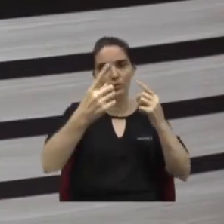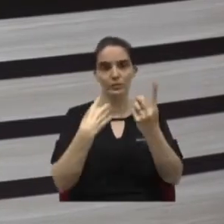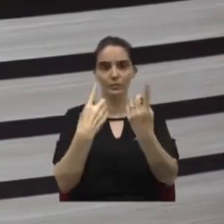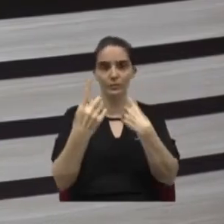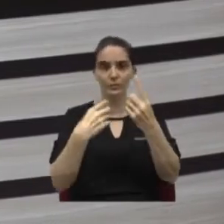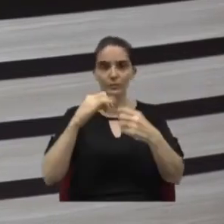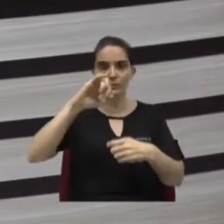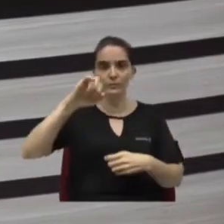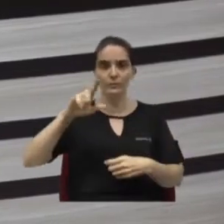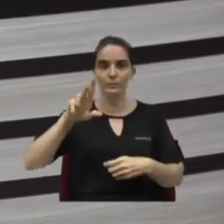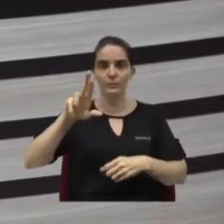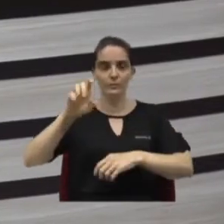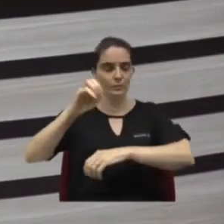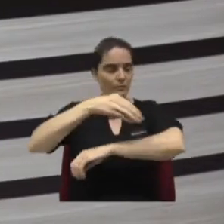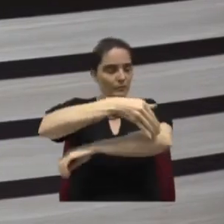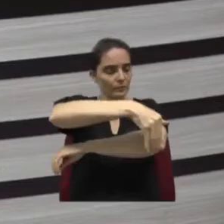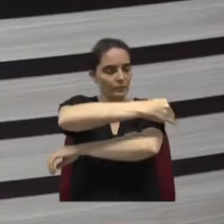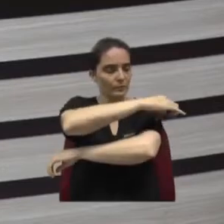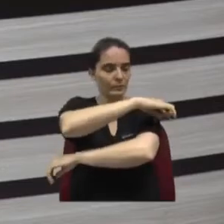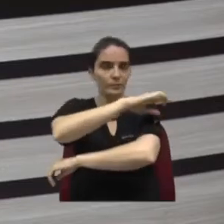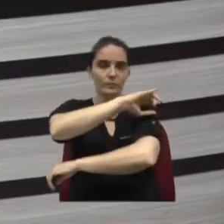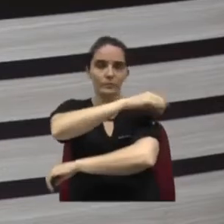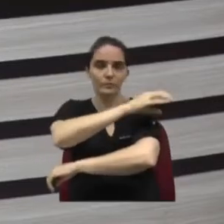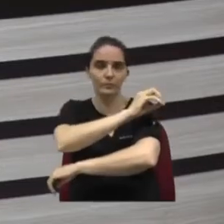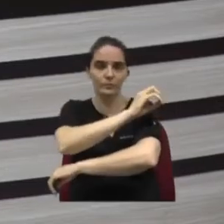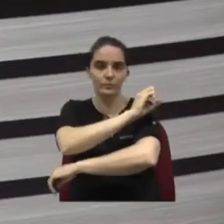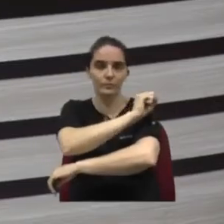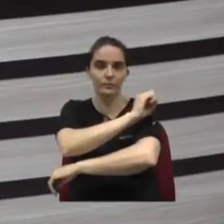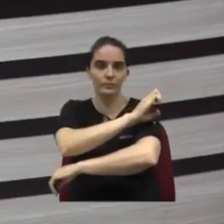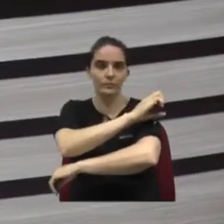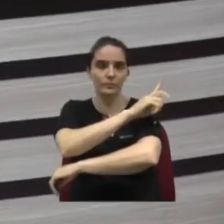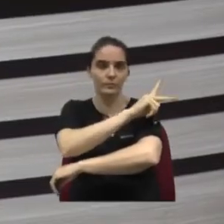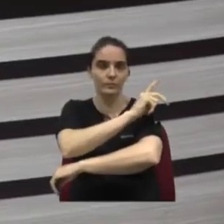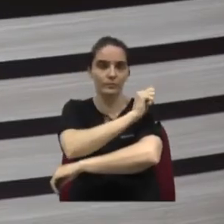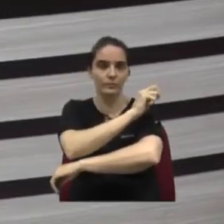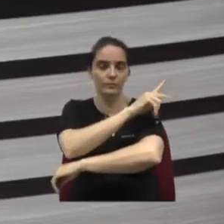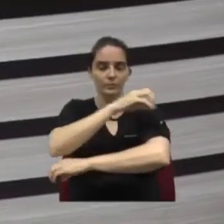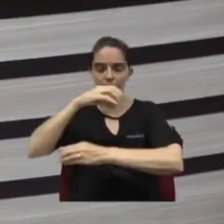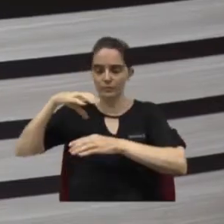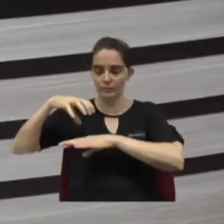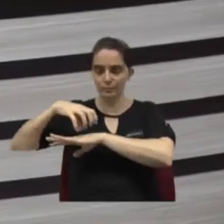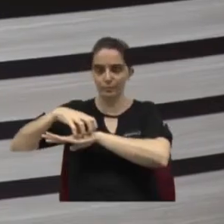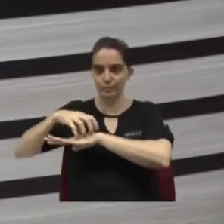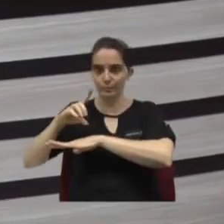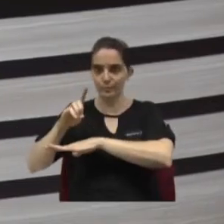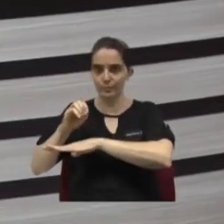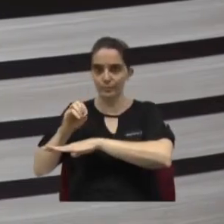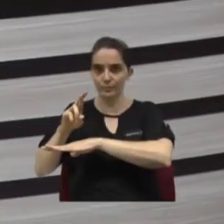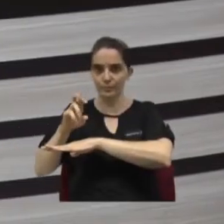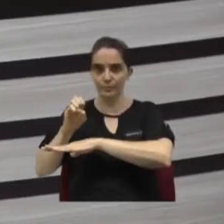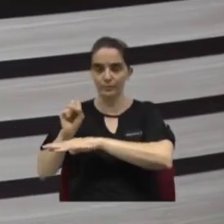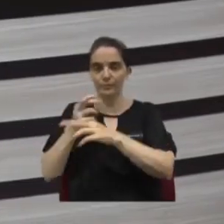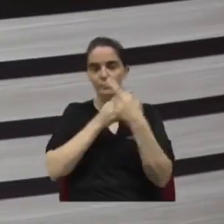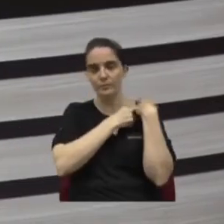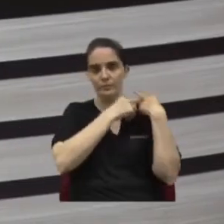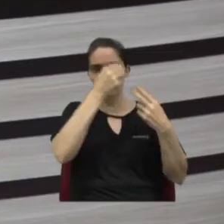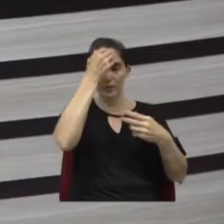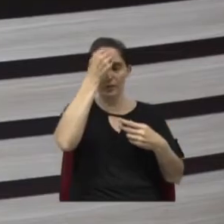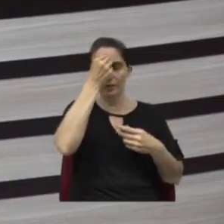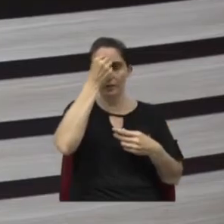Orsi, esquina com a rua José Paulo Piscinini, bairro Nossa Senhora das Dores. Autoria, vereador Dr. Rafael